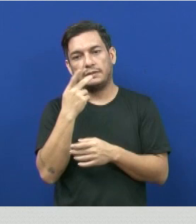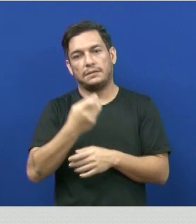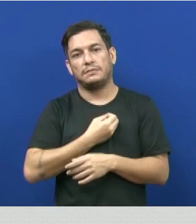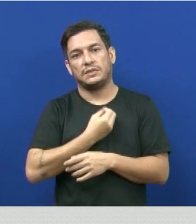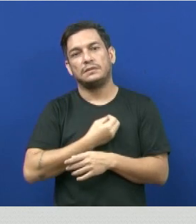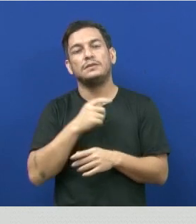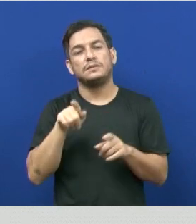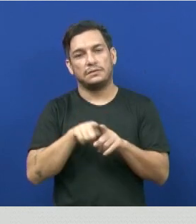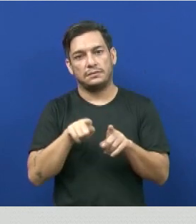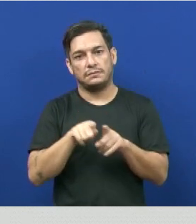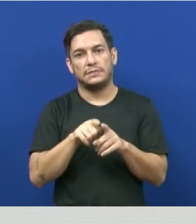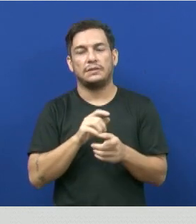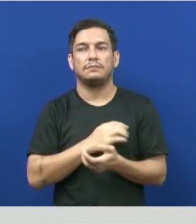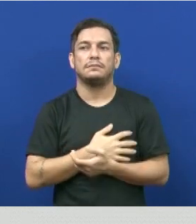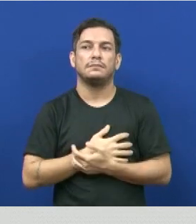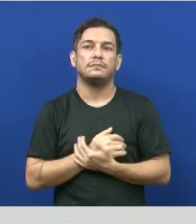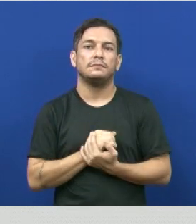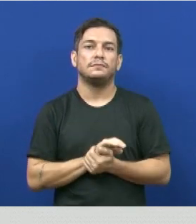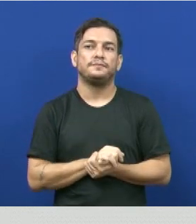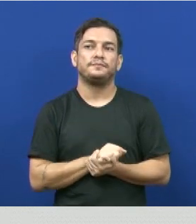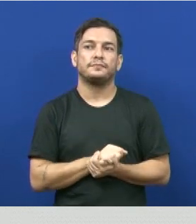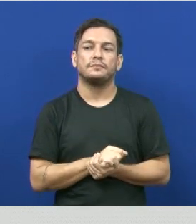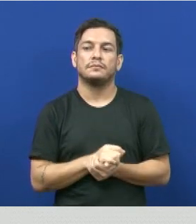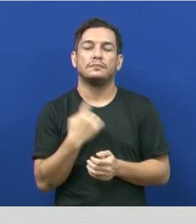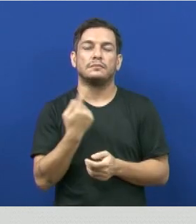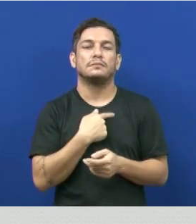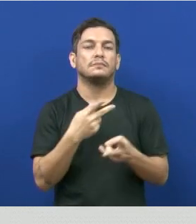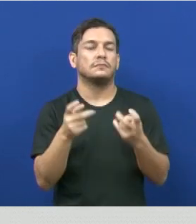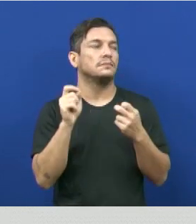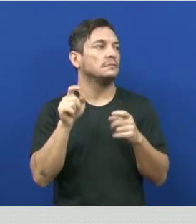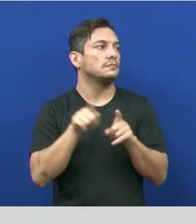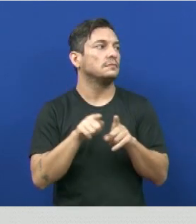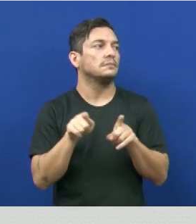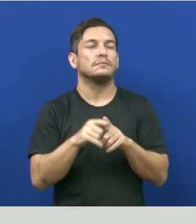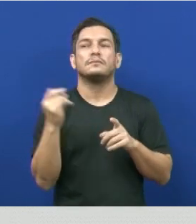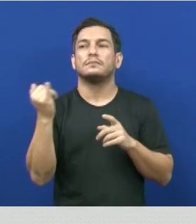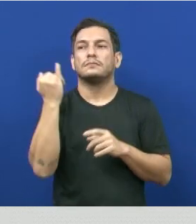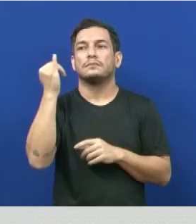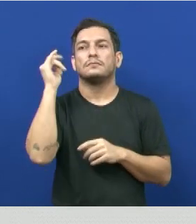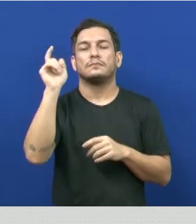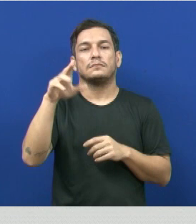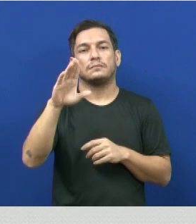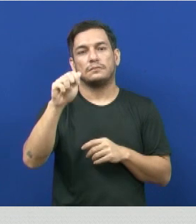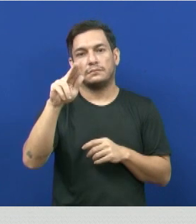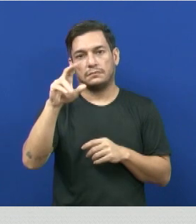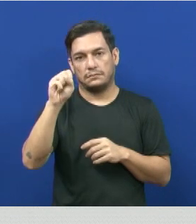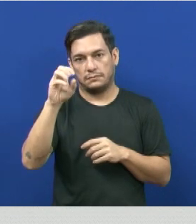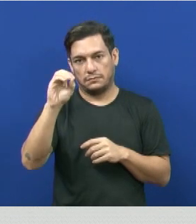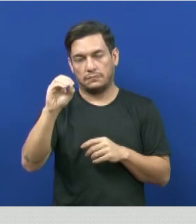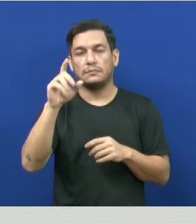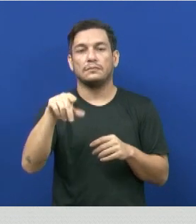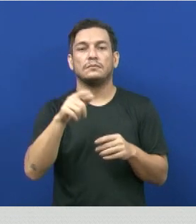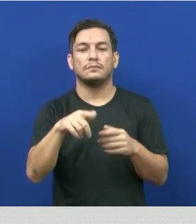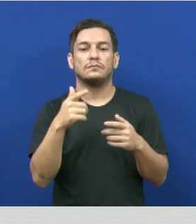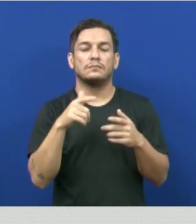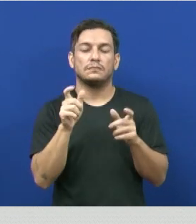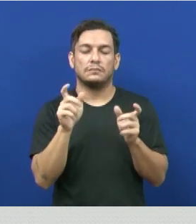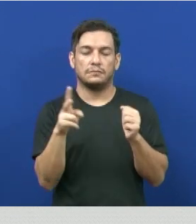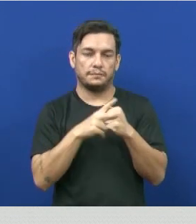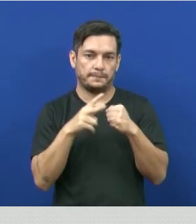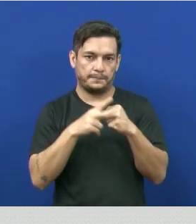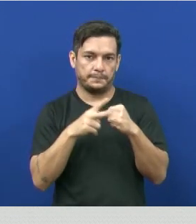deles um presente nisso também e o que podemos perceber importante também do causa é a conjugação